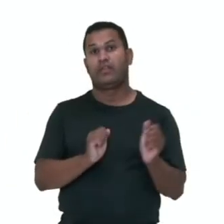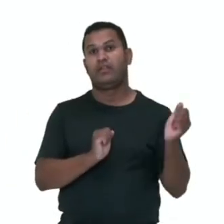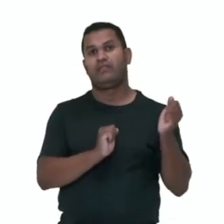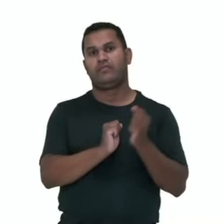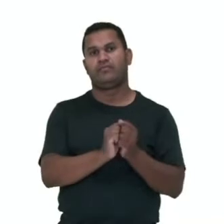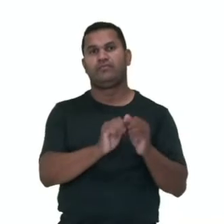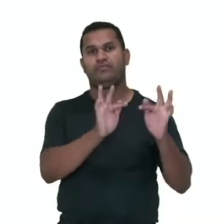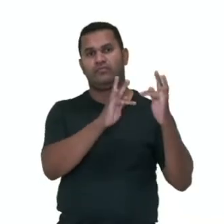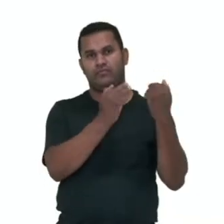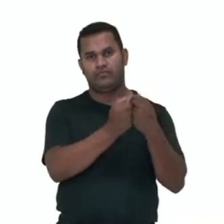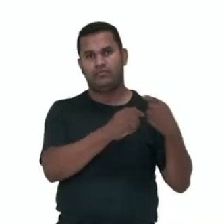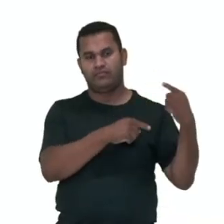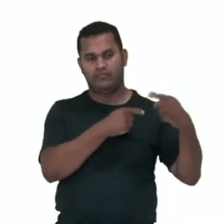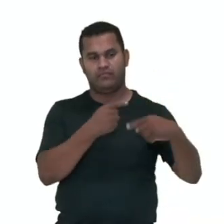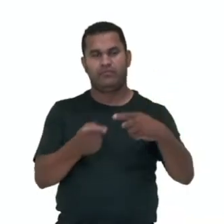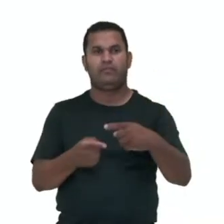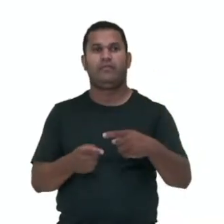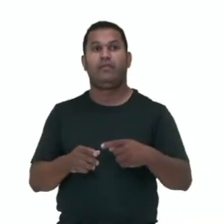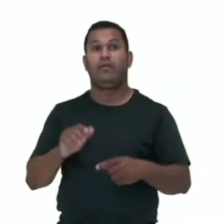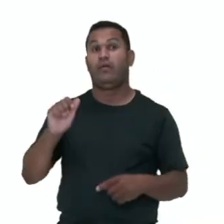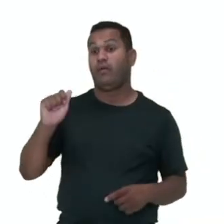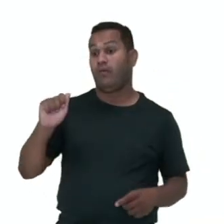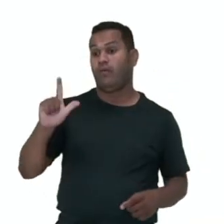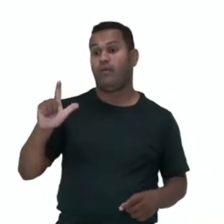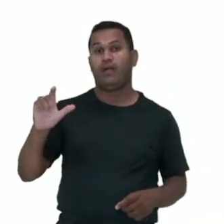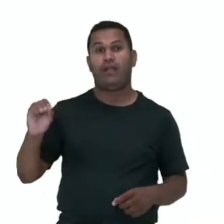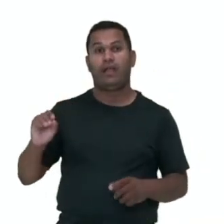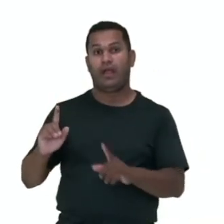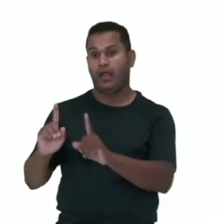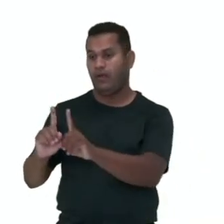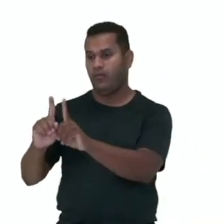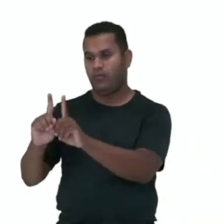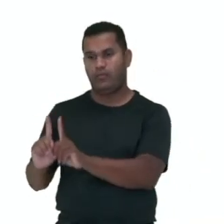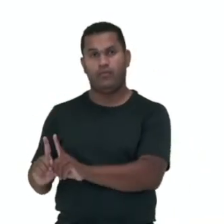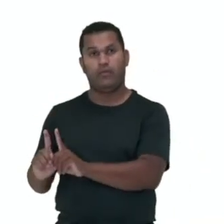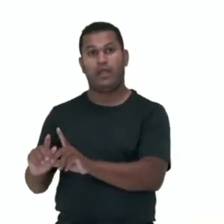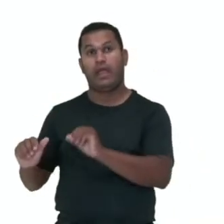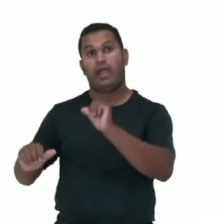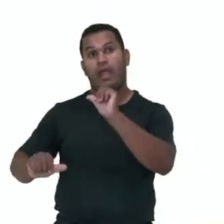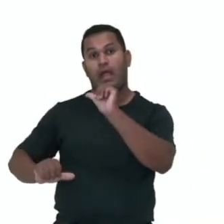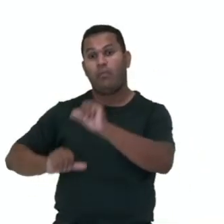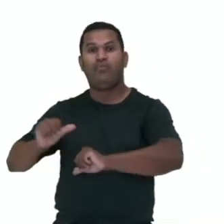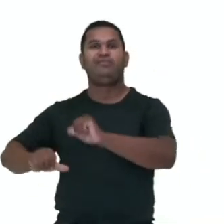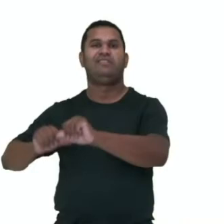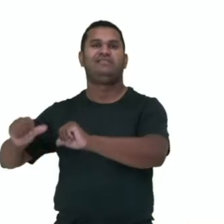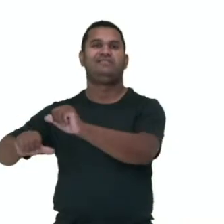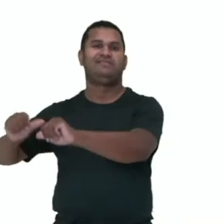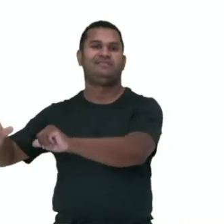no indivíduo, em homozigose, heterozigose, enfim, conforme o caso ali, tá?